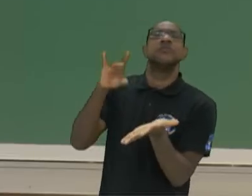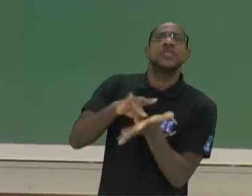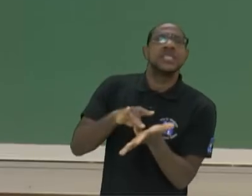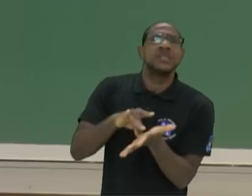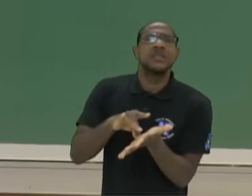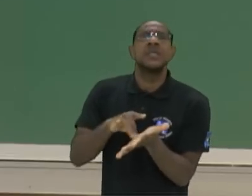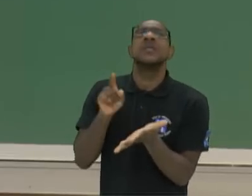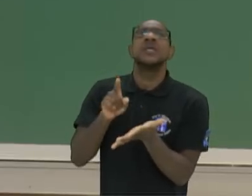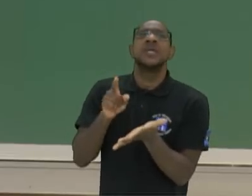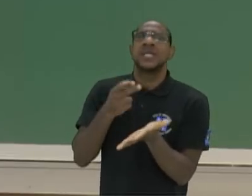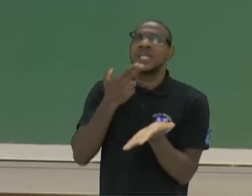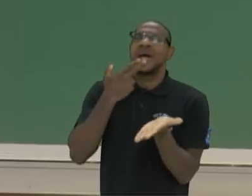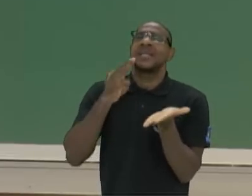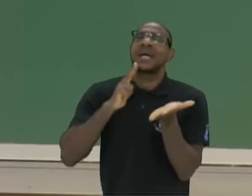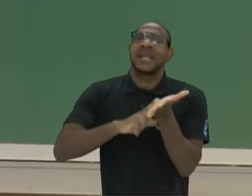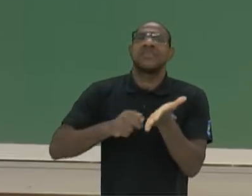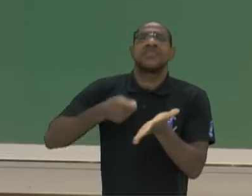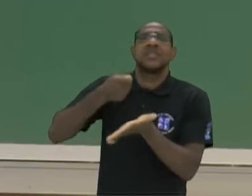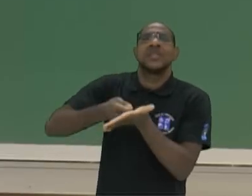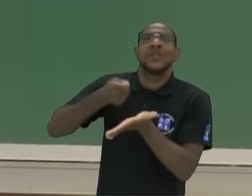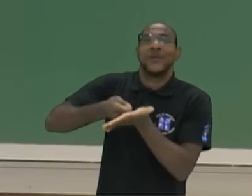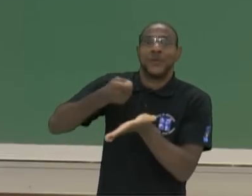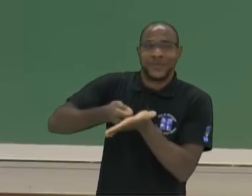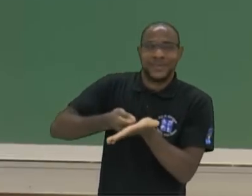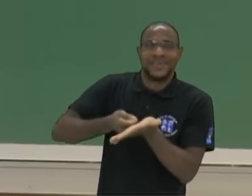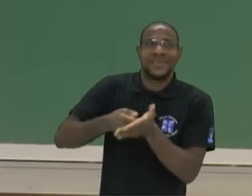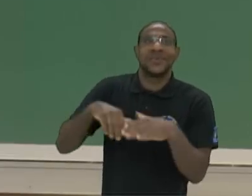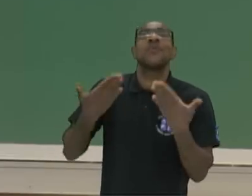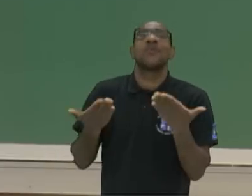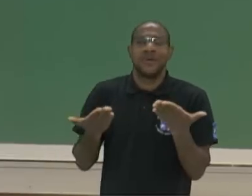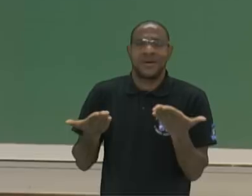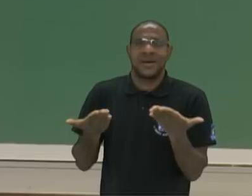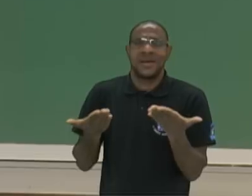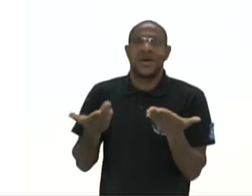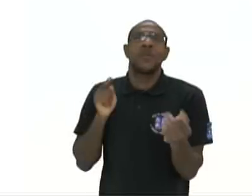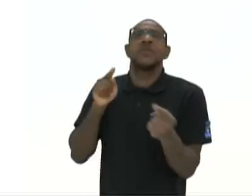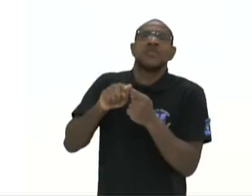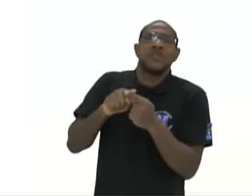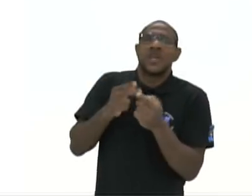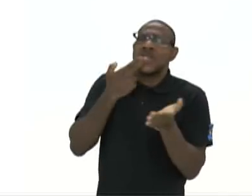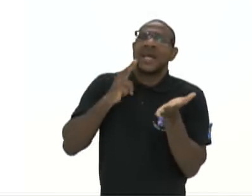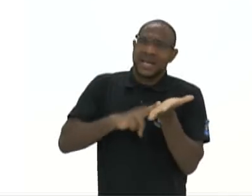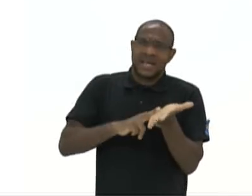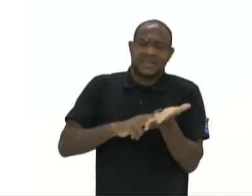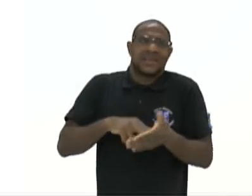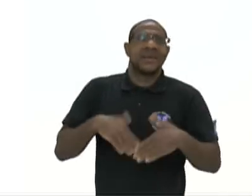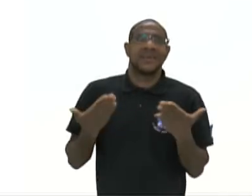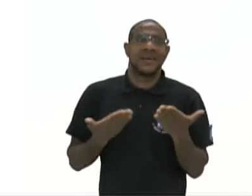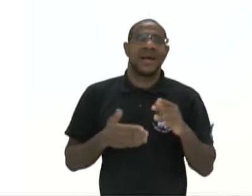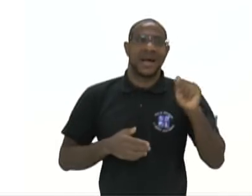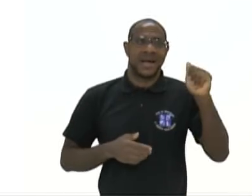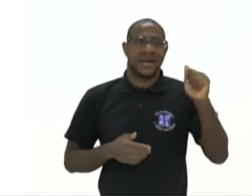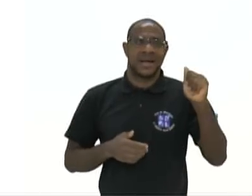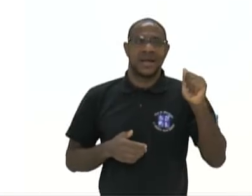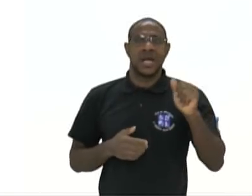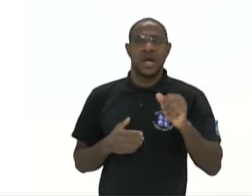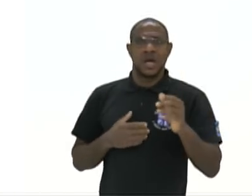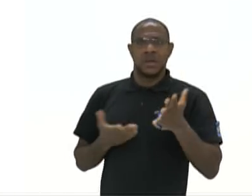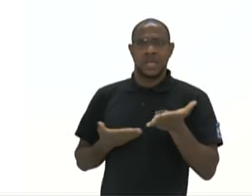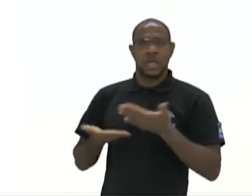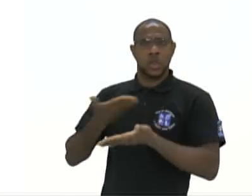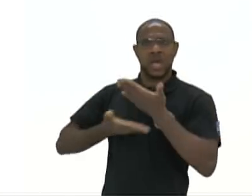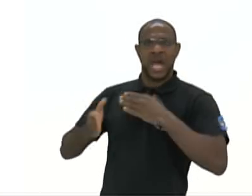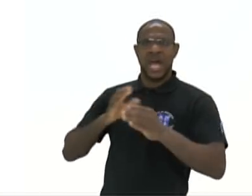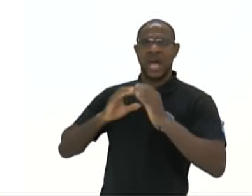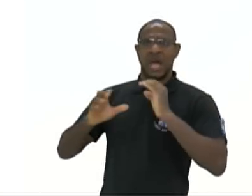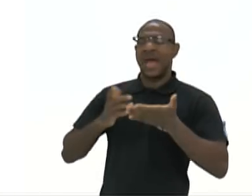aula passada inteira a gente falou de carta de reivindicação. Qual a finalidade dela? Fala para mim ali. Letra A, trocar informações com um